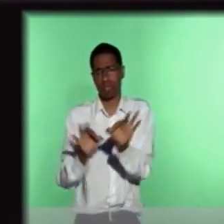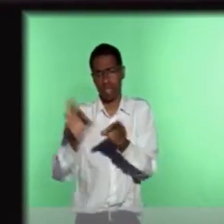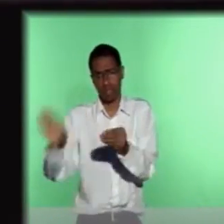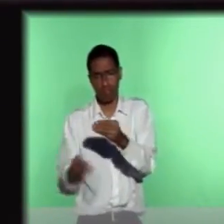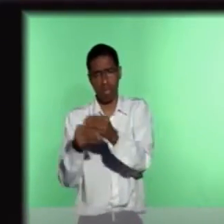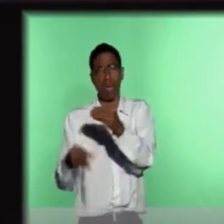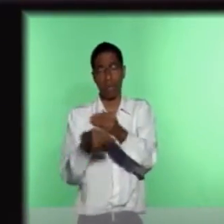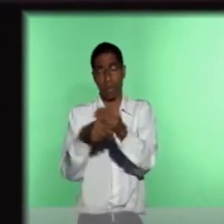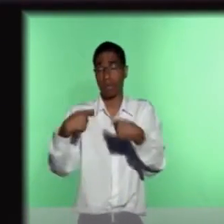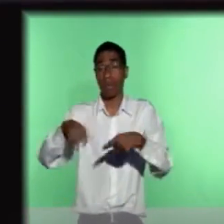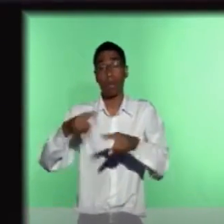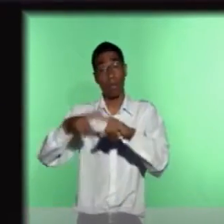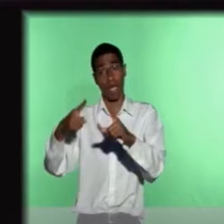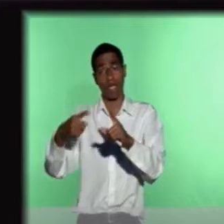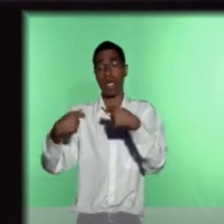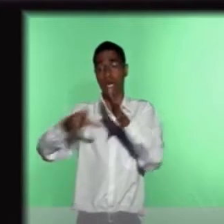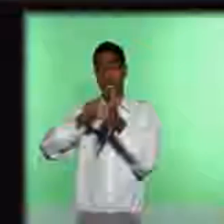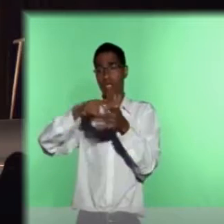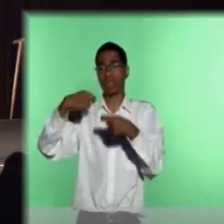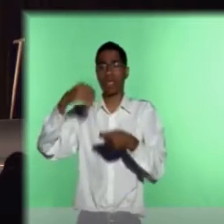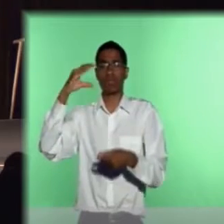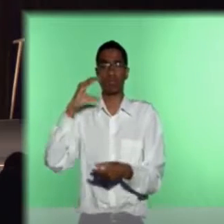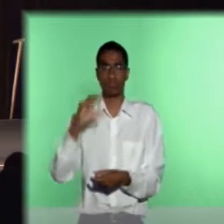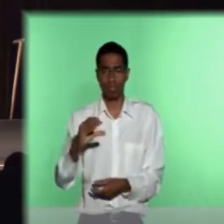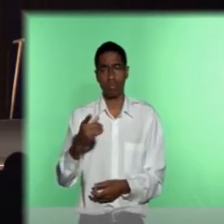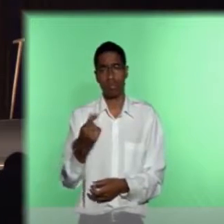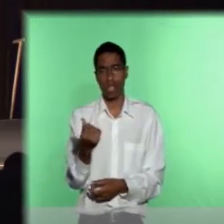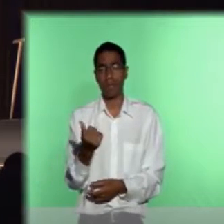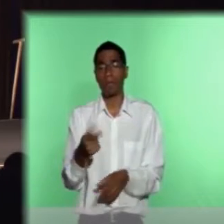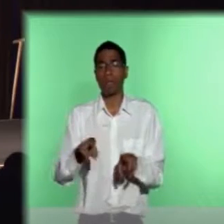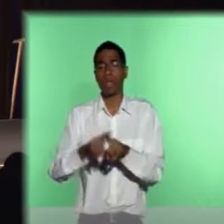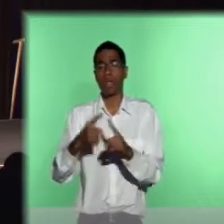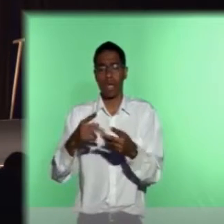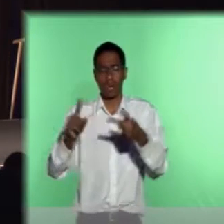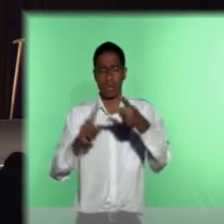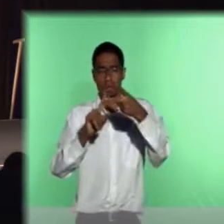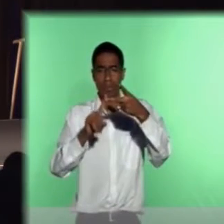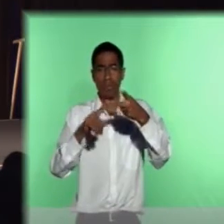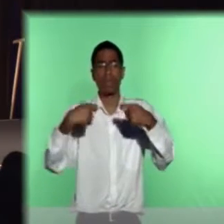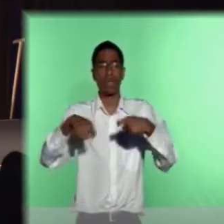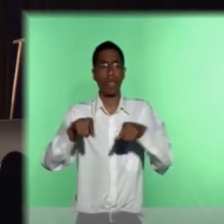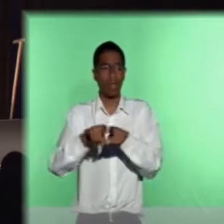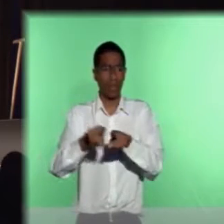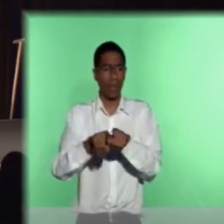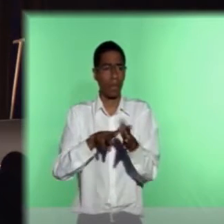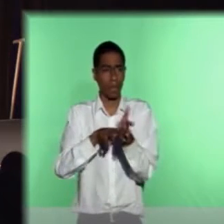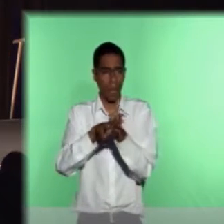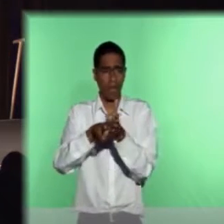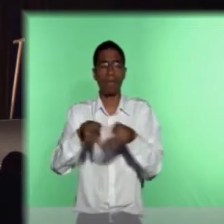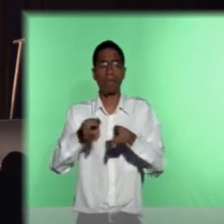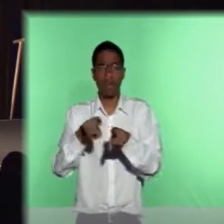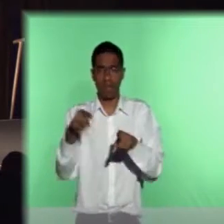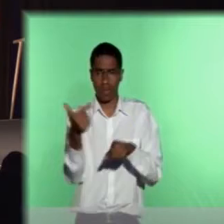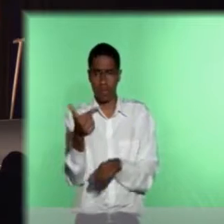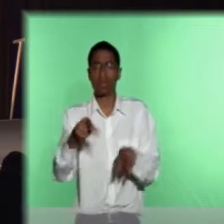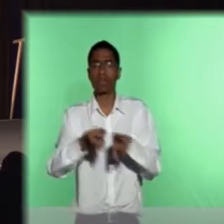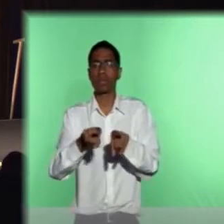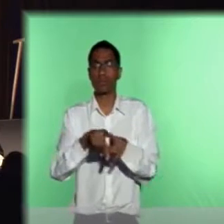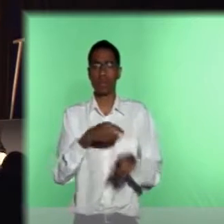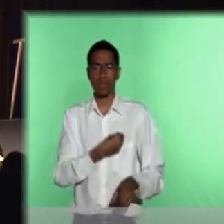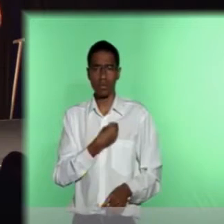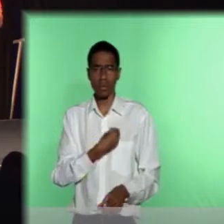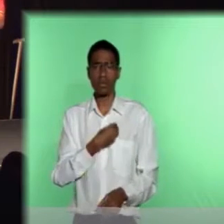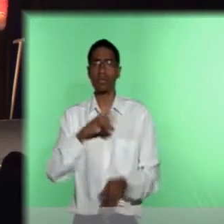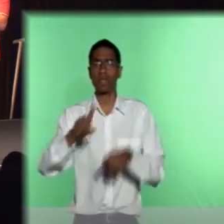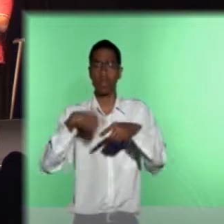preciso ter recursos. A meta 2, educação básica de pelo menos 9 anos. Como vocês sabem, aqui no Brasil, após a